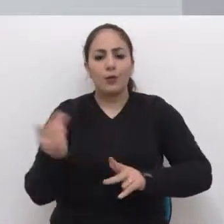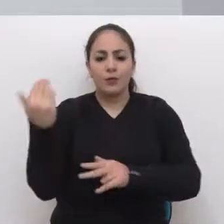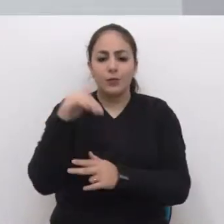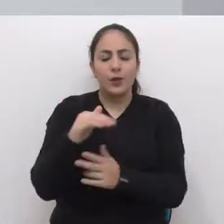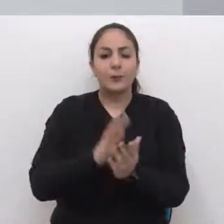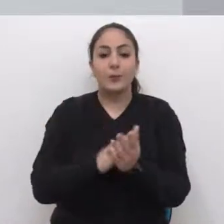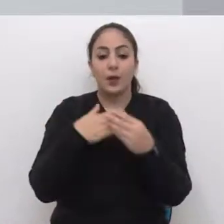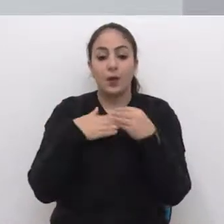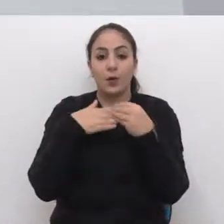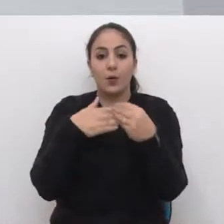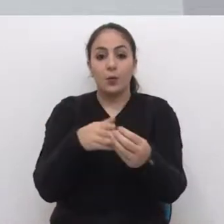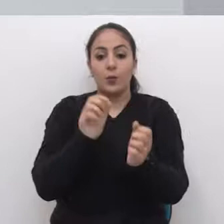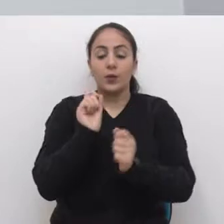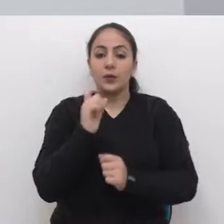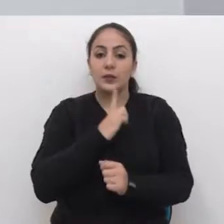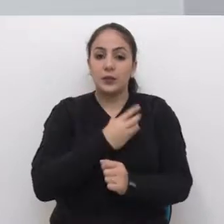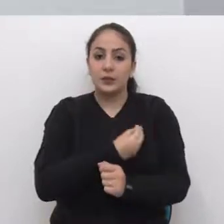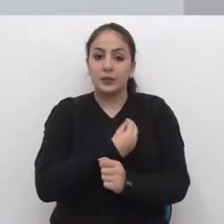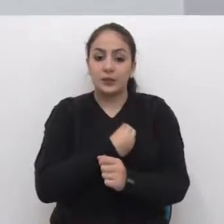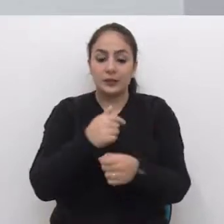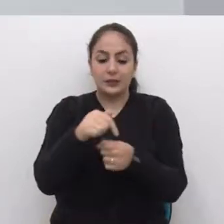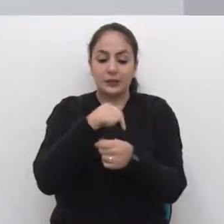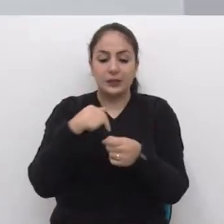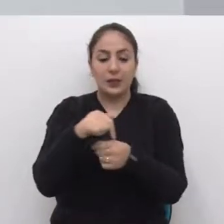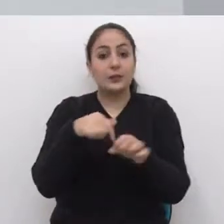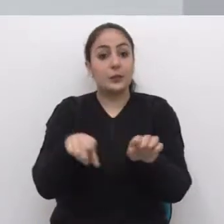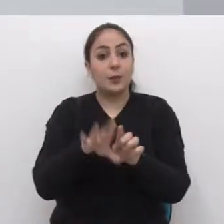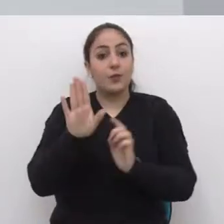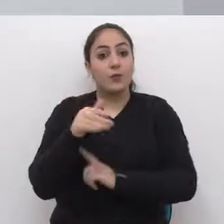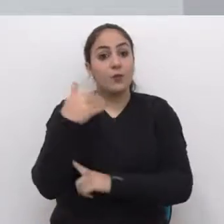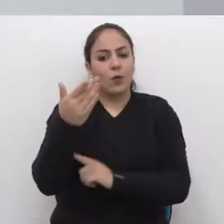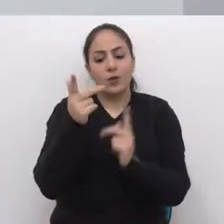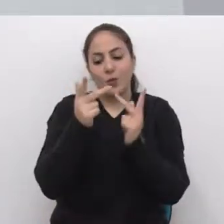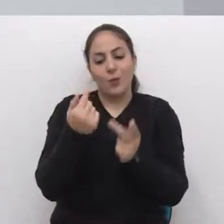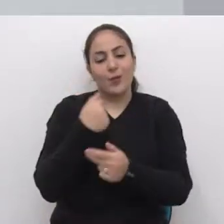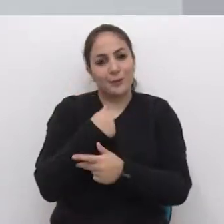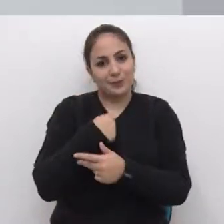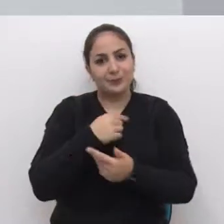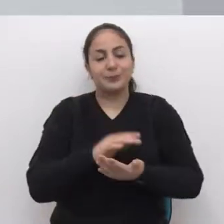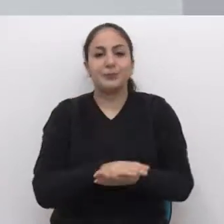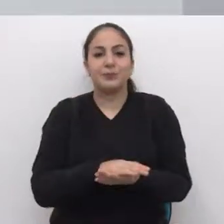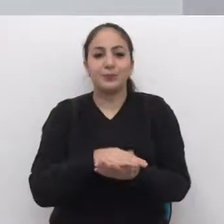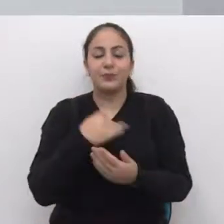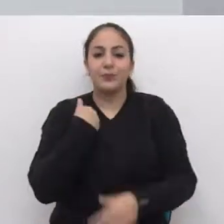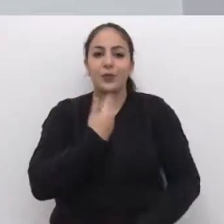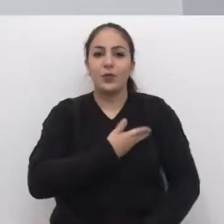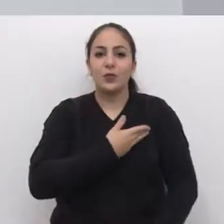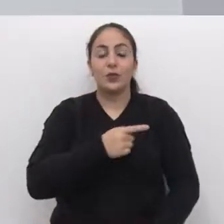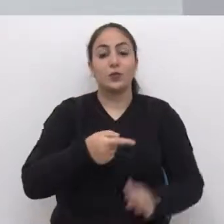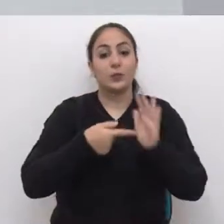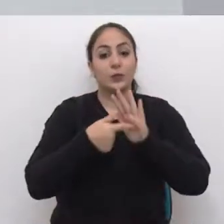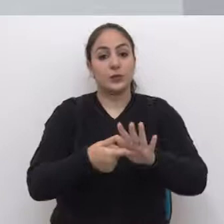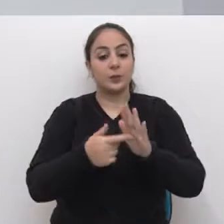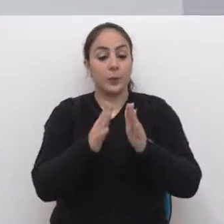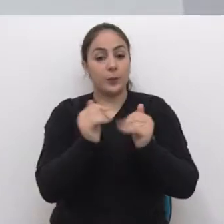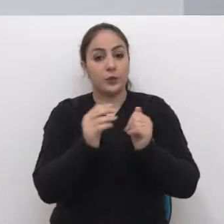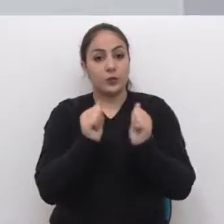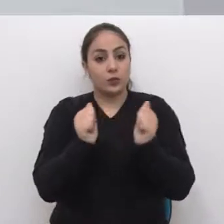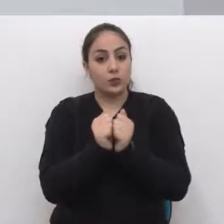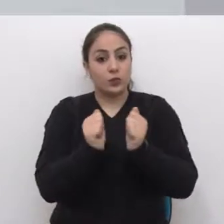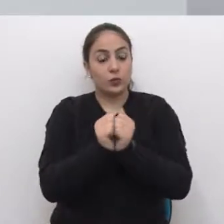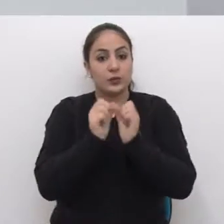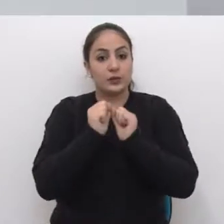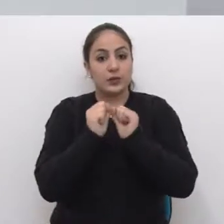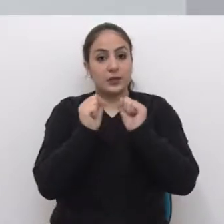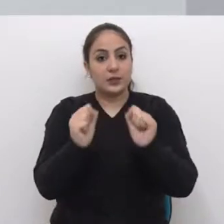que acompanham o que existe na cidade e o que existe fora dela, assim como eu mesmo. Então nós apresentamos uma solicitação à Secretaria de